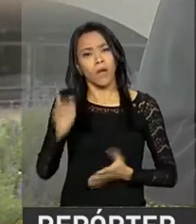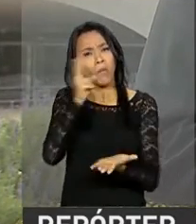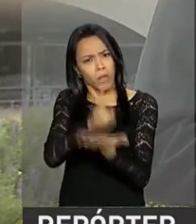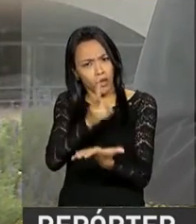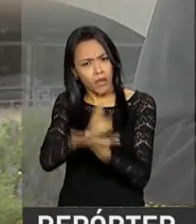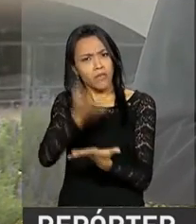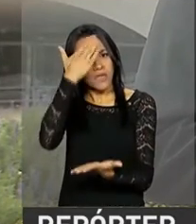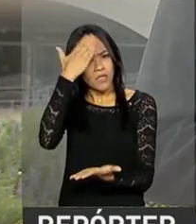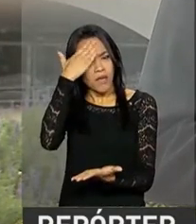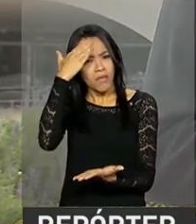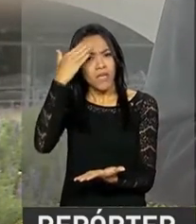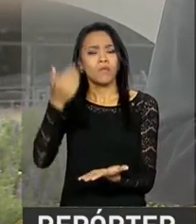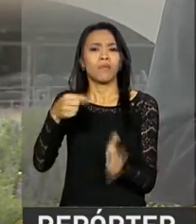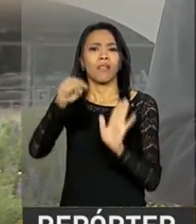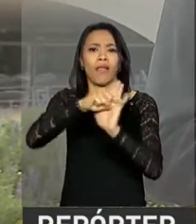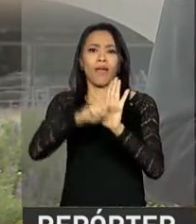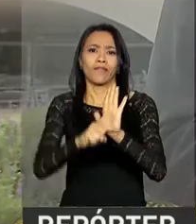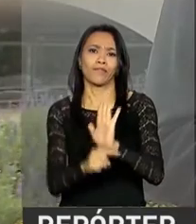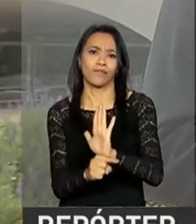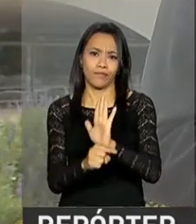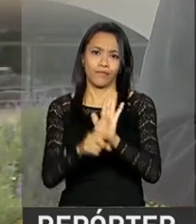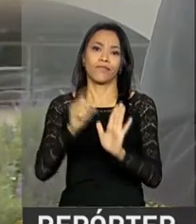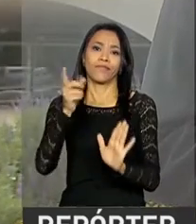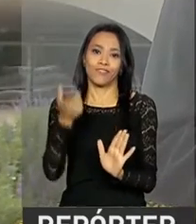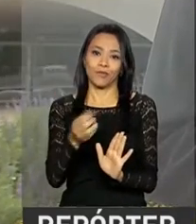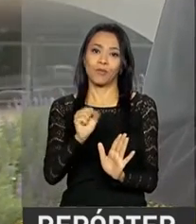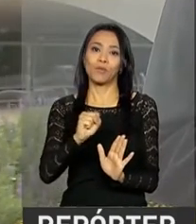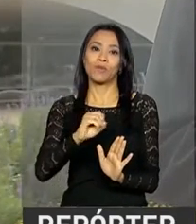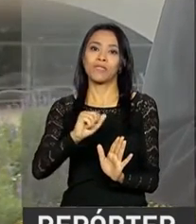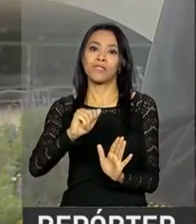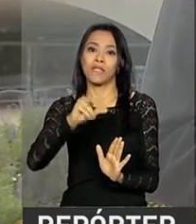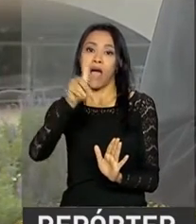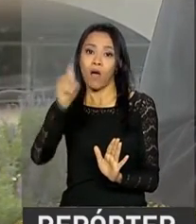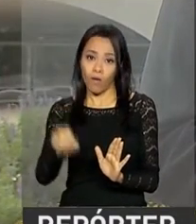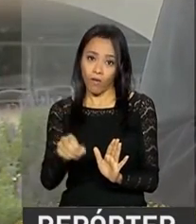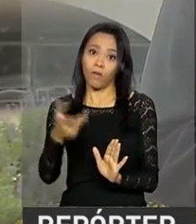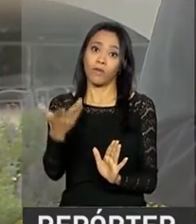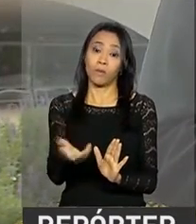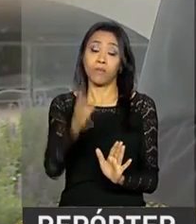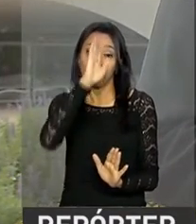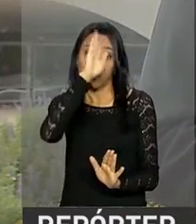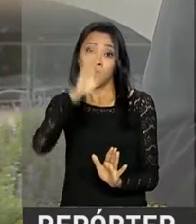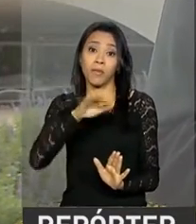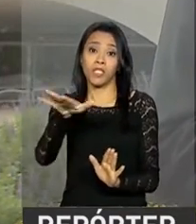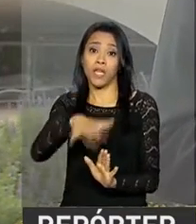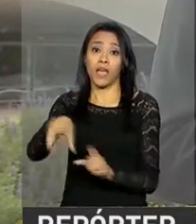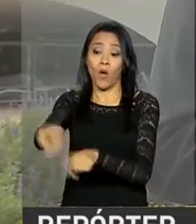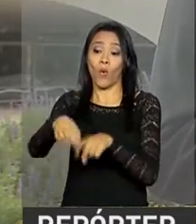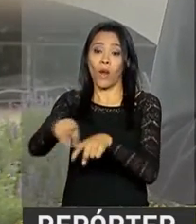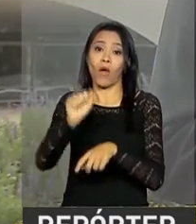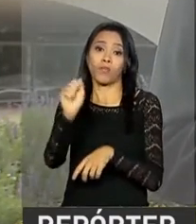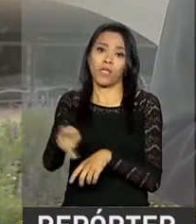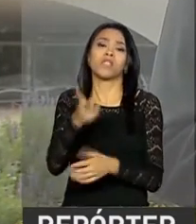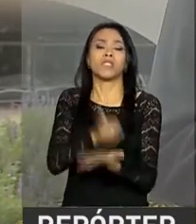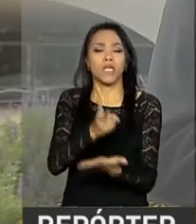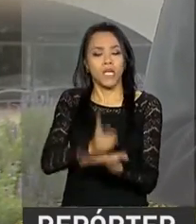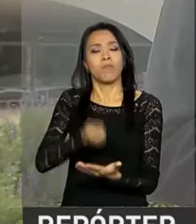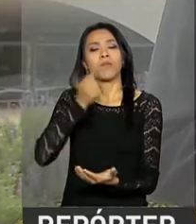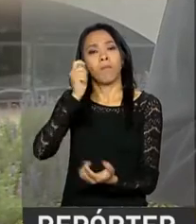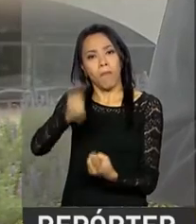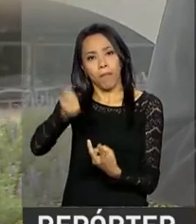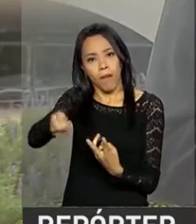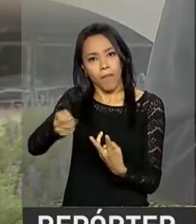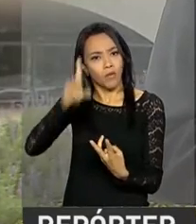saldos negativos na previdência social principalmente na previdência rural sempre garantir os pagamentos em dia